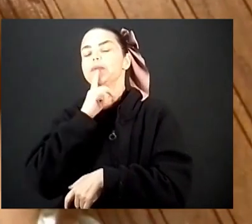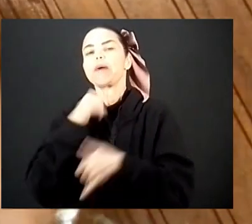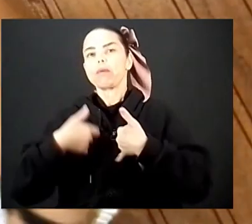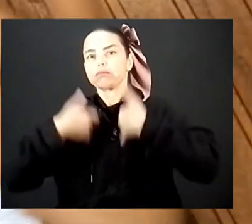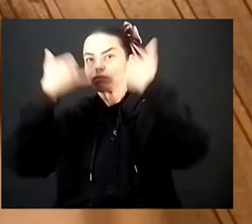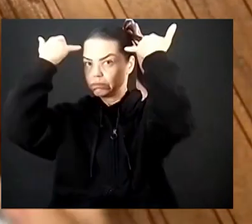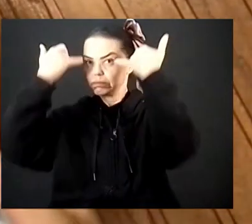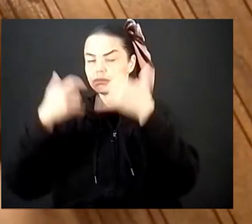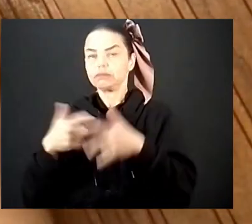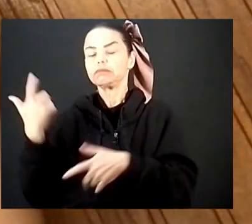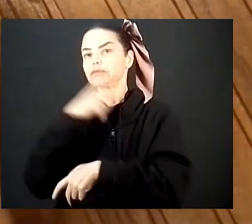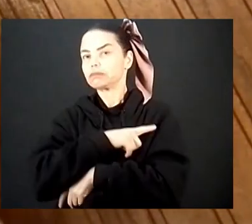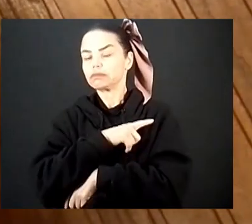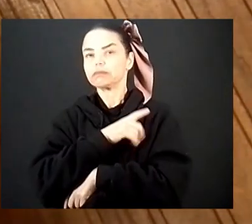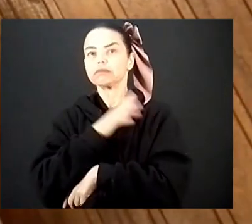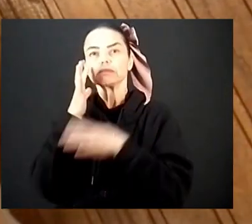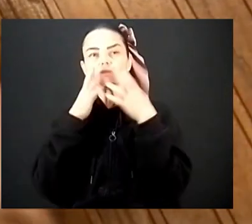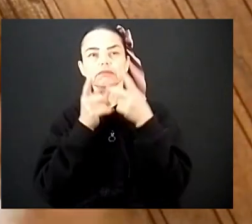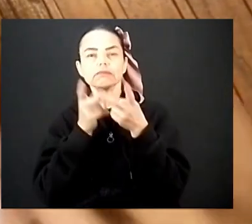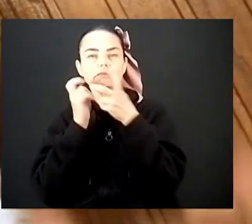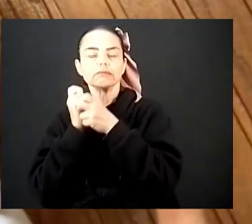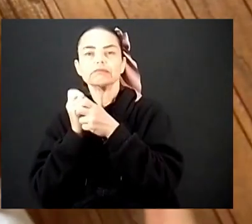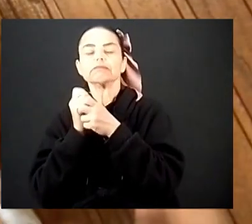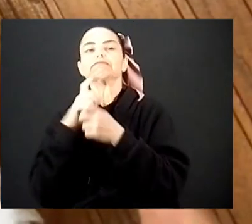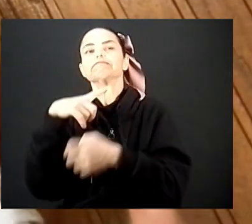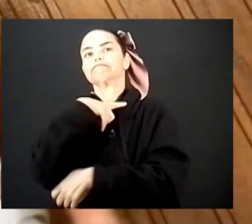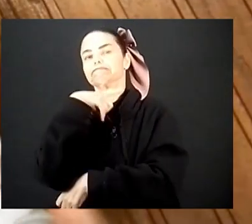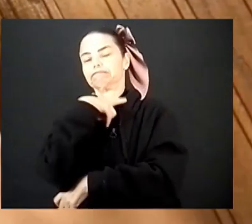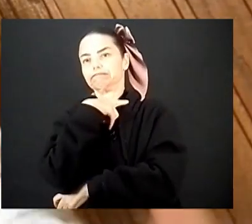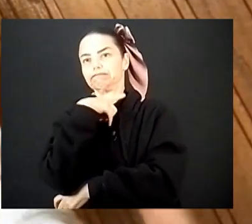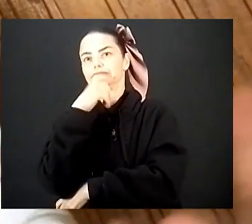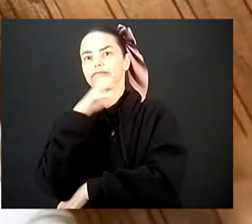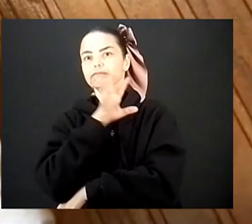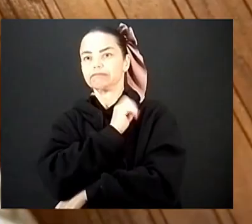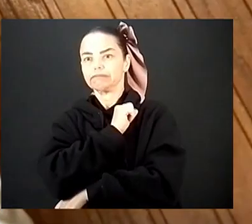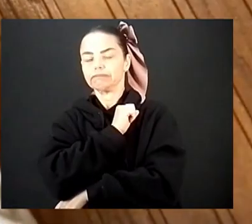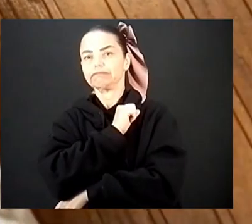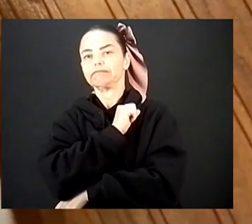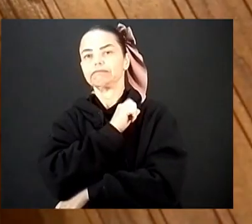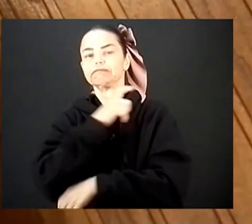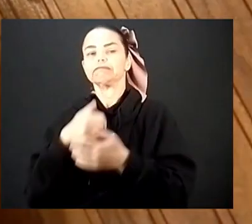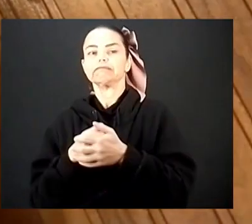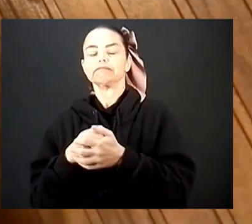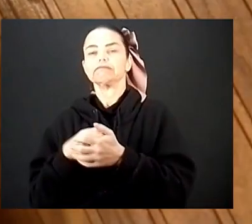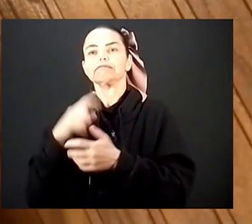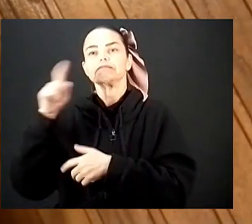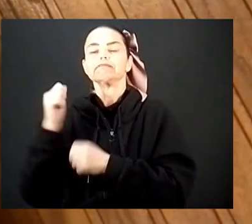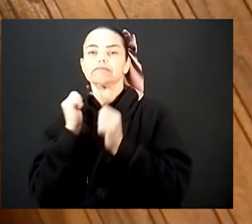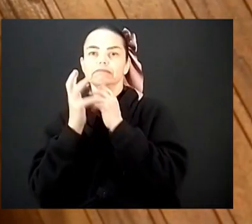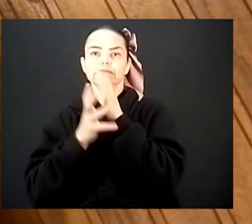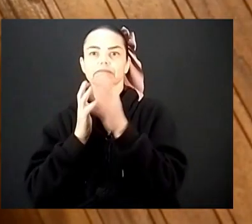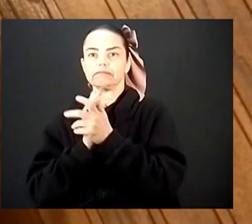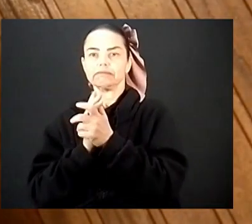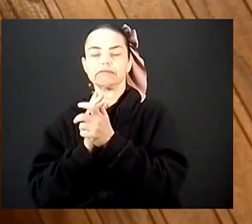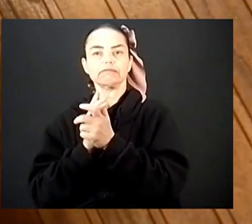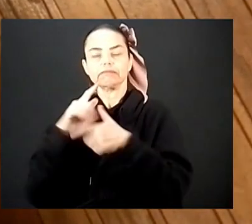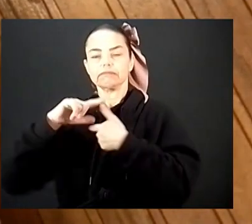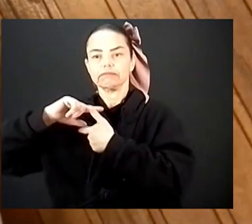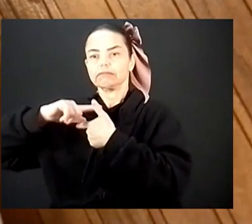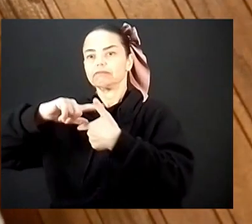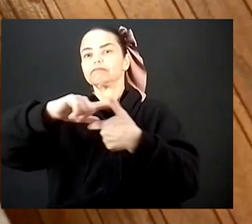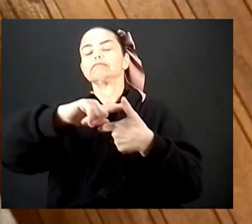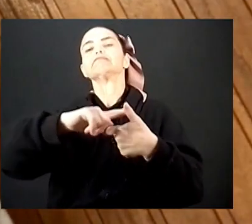a gente consegue enxergar que tinha um amor, porém numa outra linguagem, não na tradicional, a gente